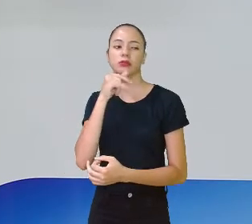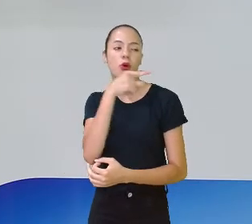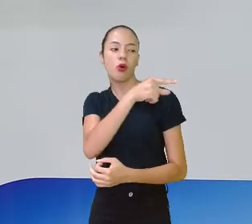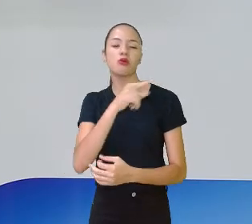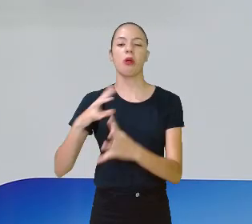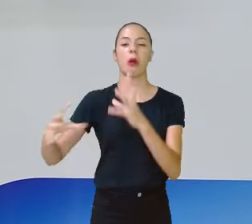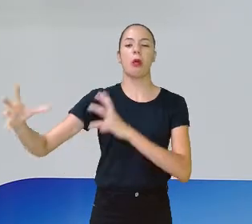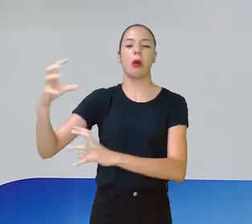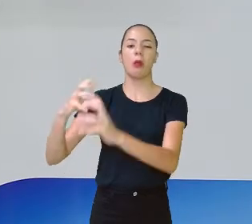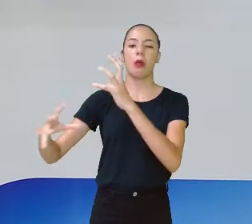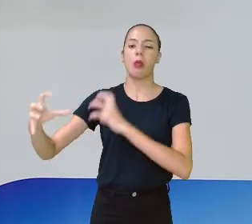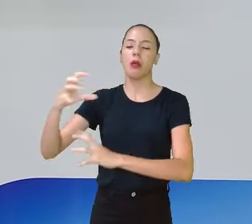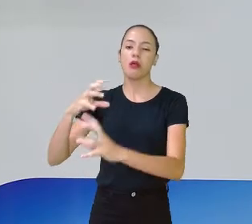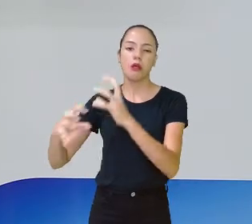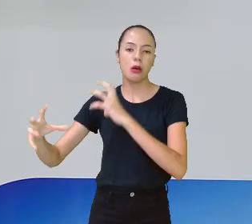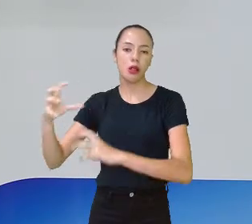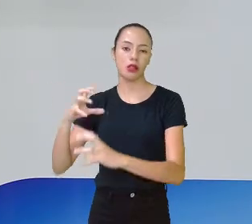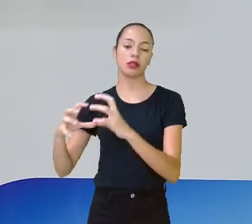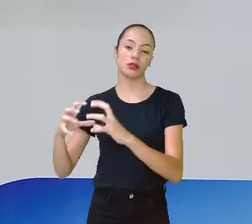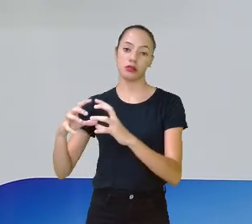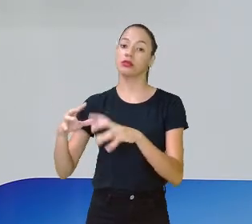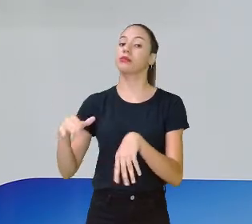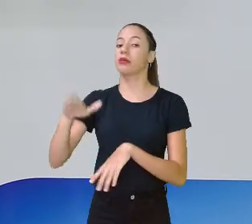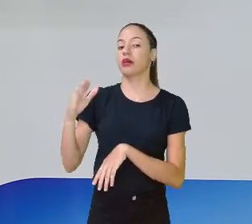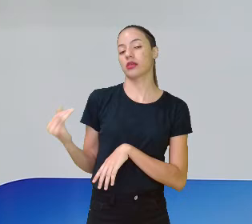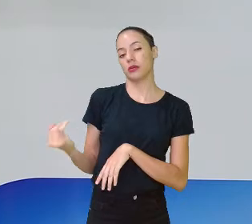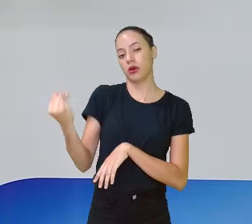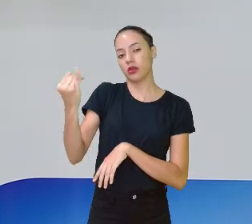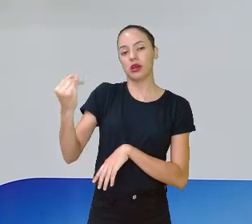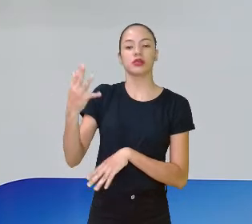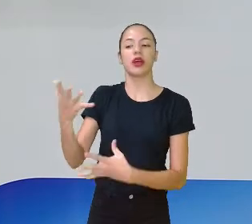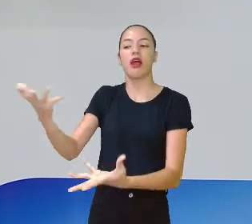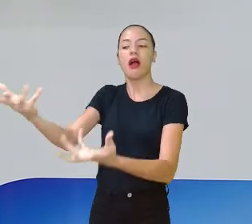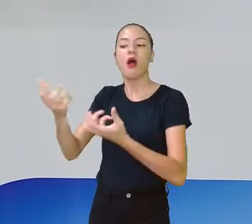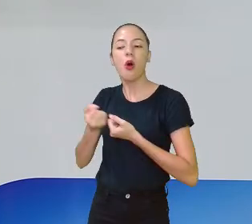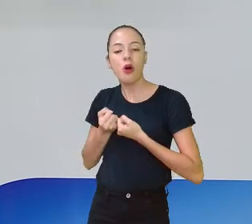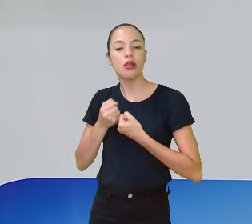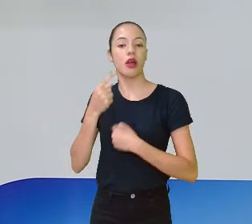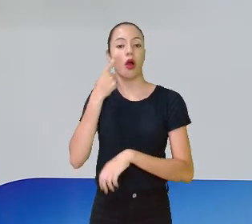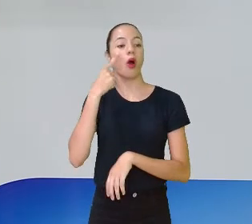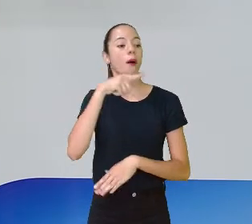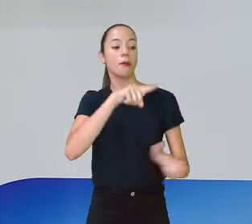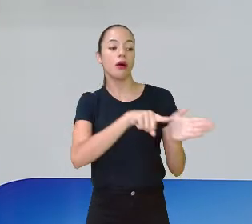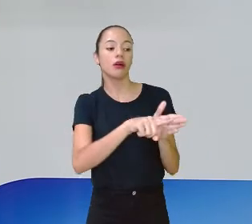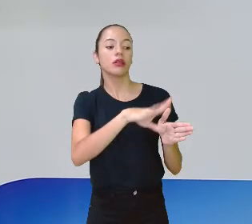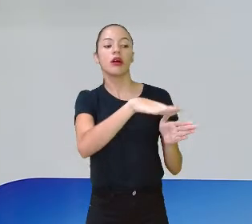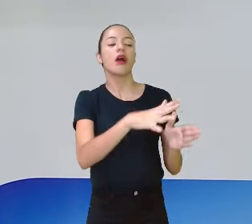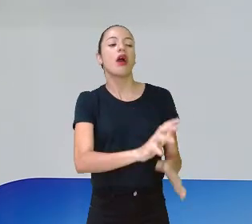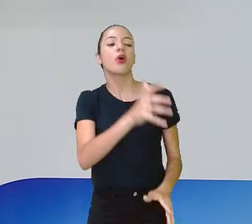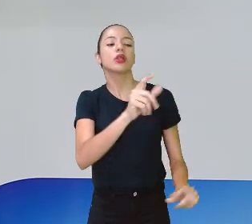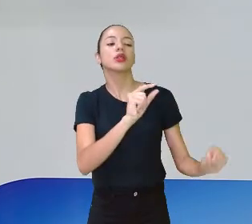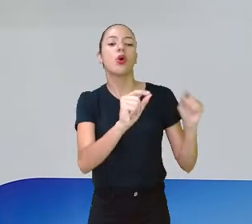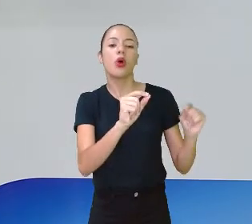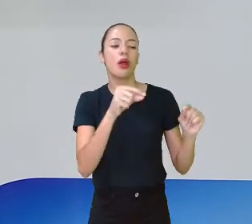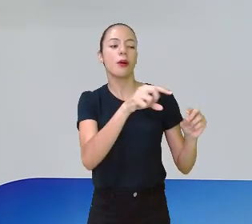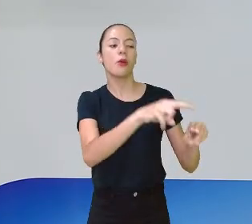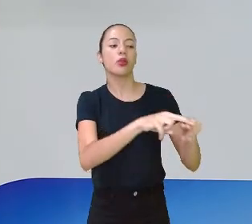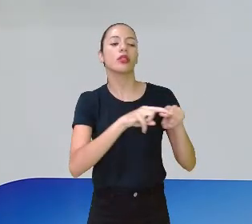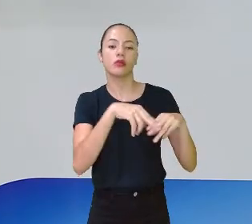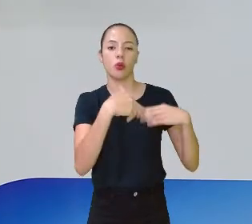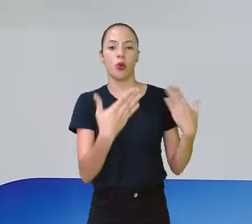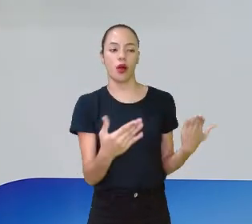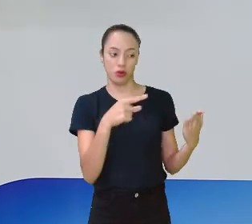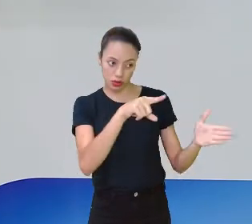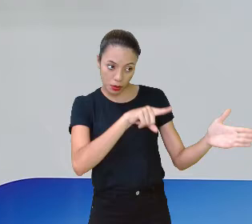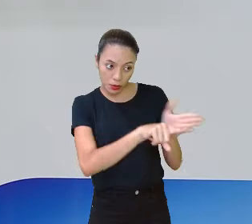o que é importante é ter a escuta, é perceber o que foi que aconteceu. Então, qual foi a intenção? Você